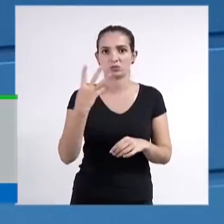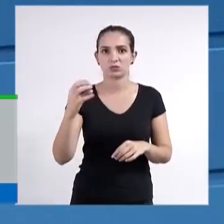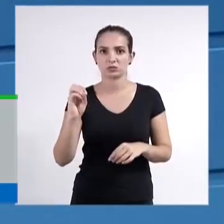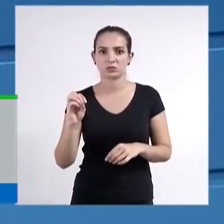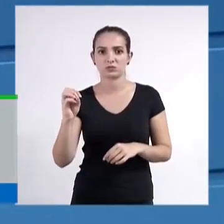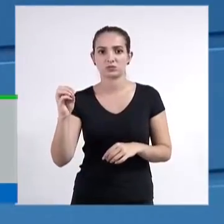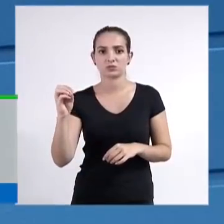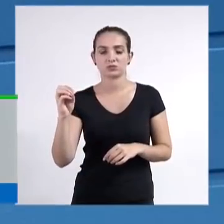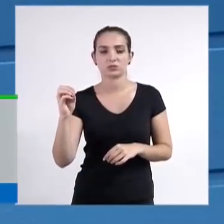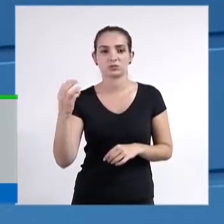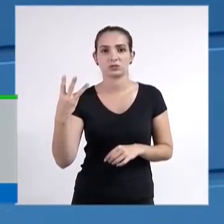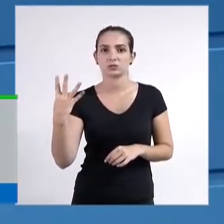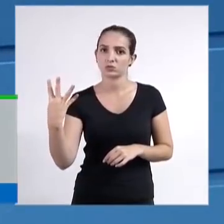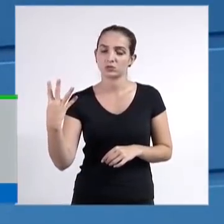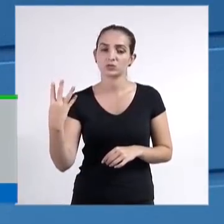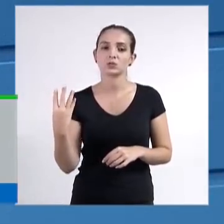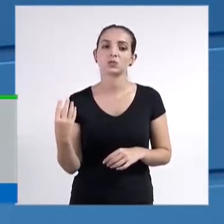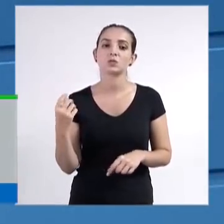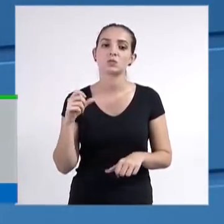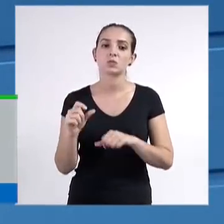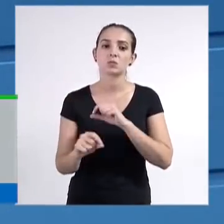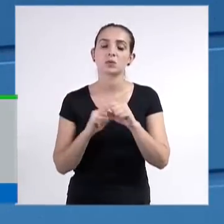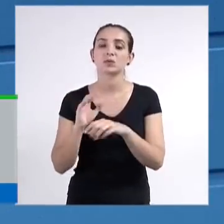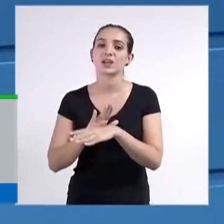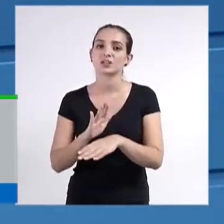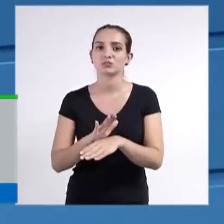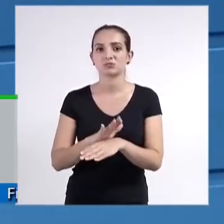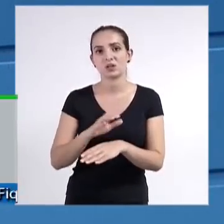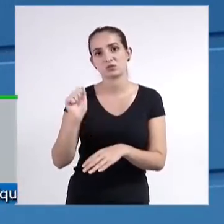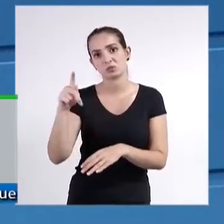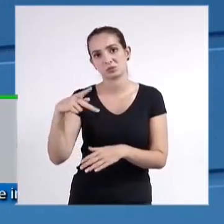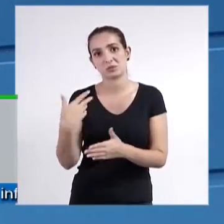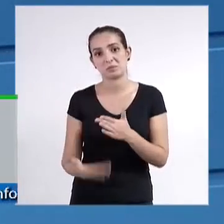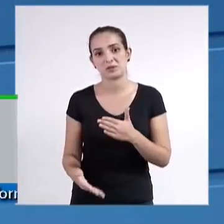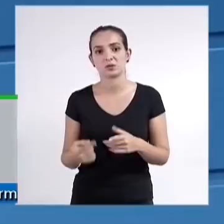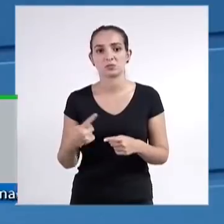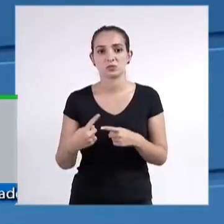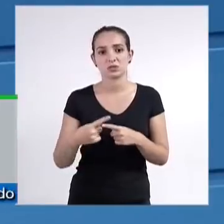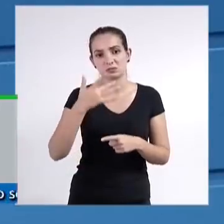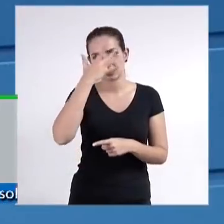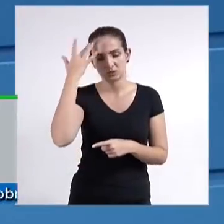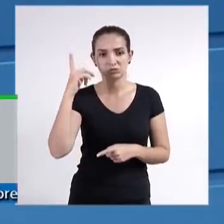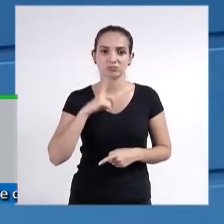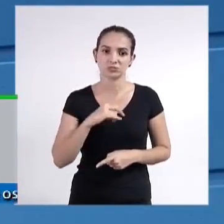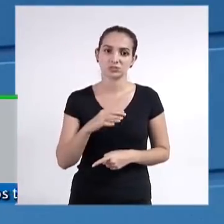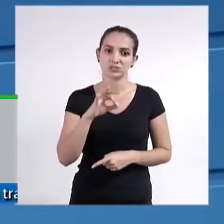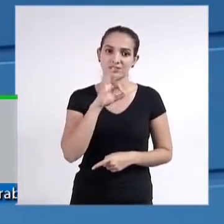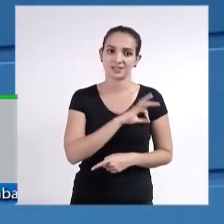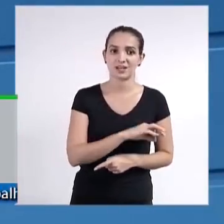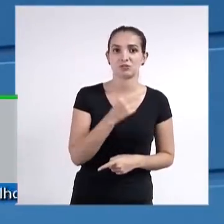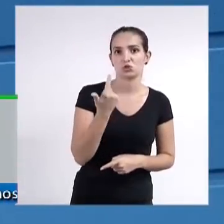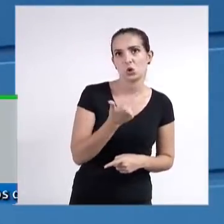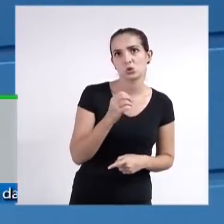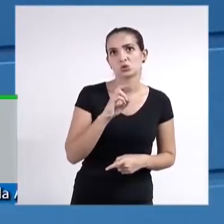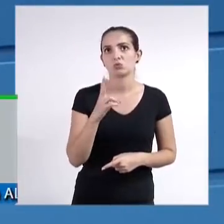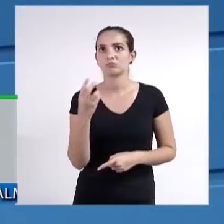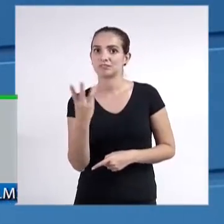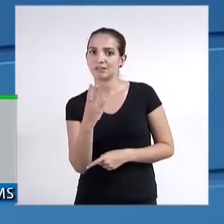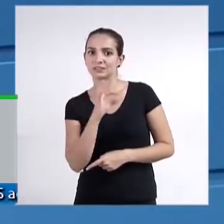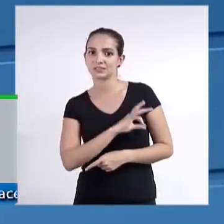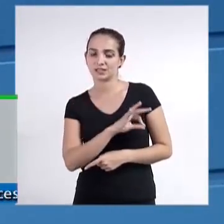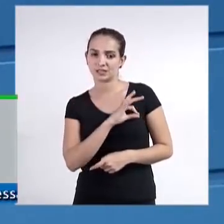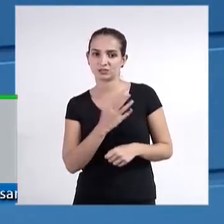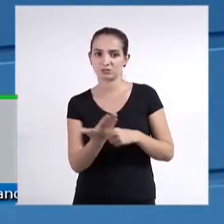recuperar as perdas dos aposentados, porque a pessoa que ganhava 2 salários mínimos, 3 salários mínimos, passou ao longo do